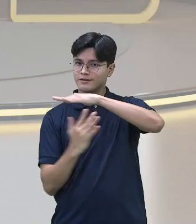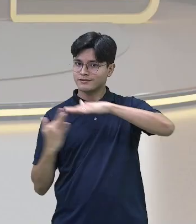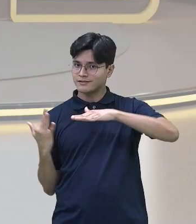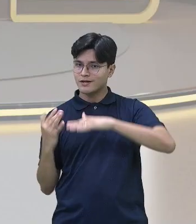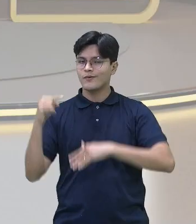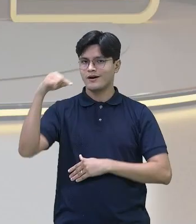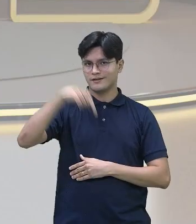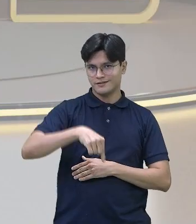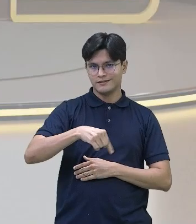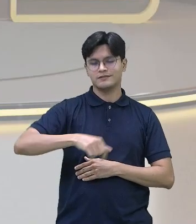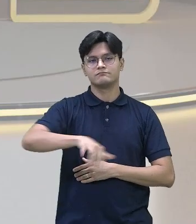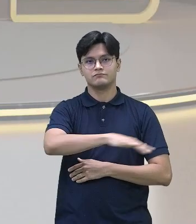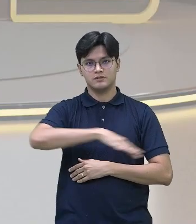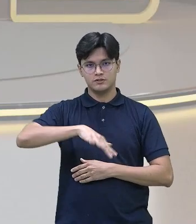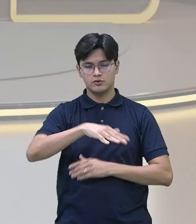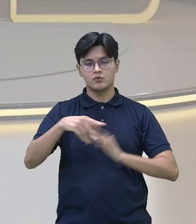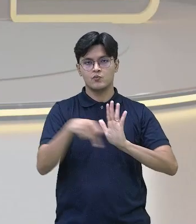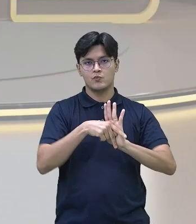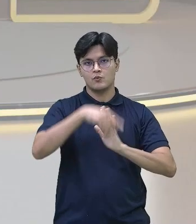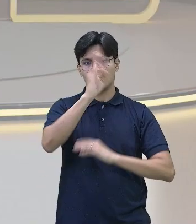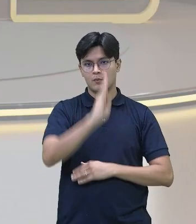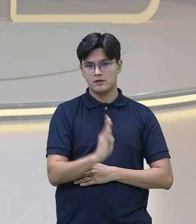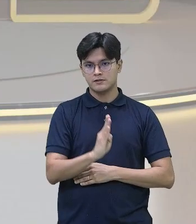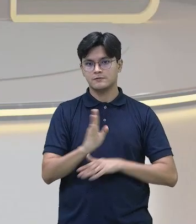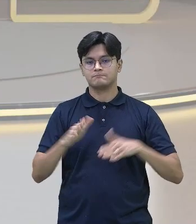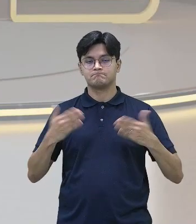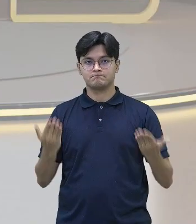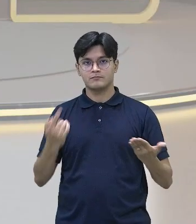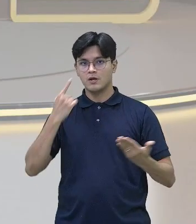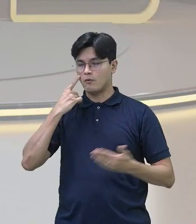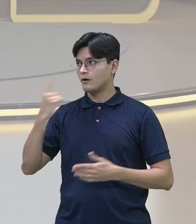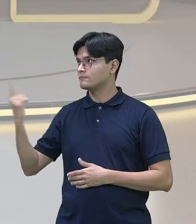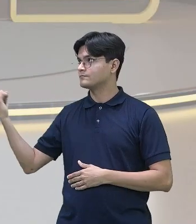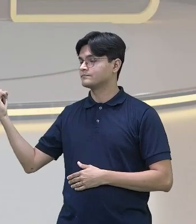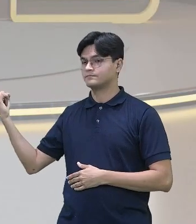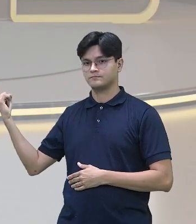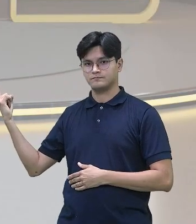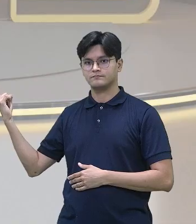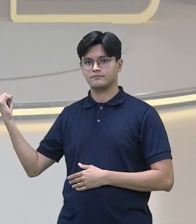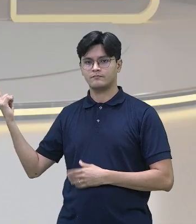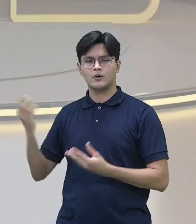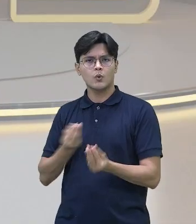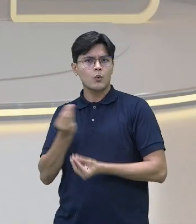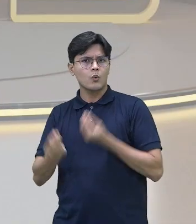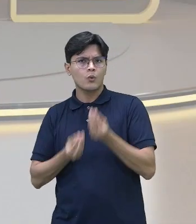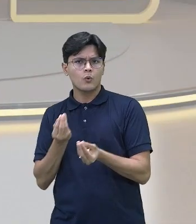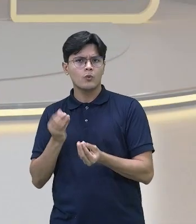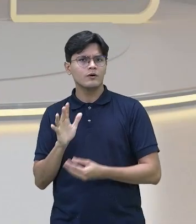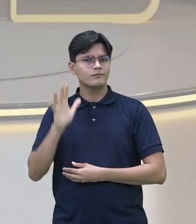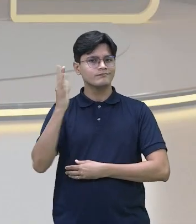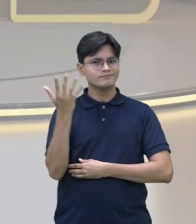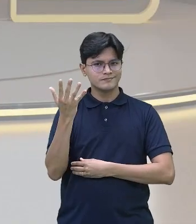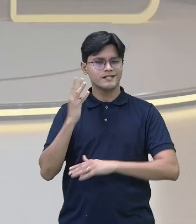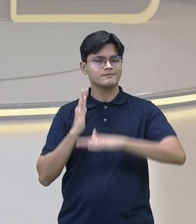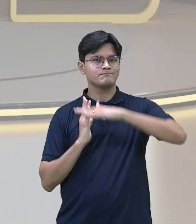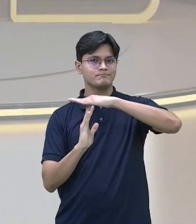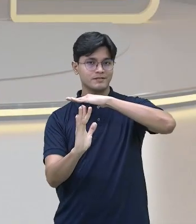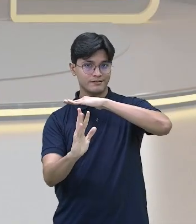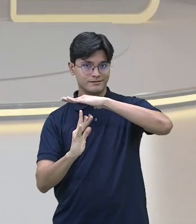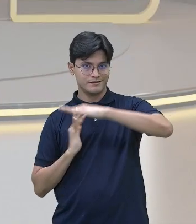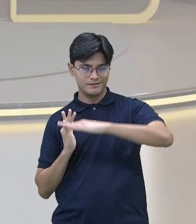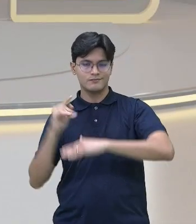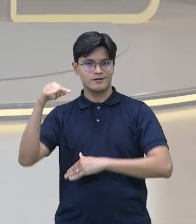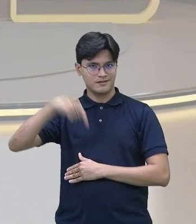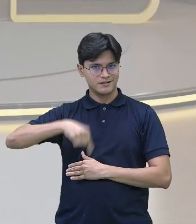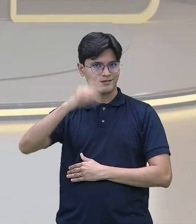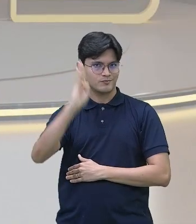aqui ao nosso lado como que esse movimento imigratório ele acontece dentro do nosso país. Vale